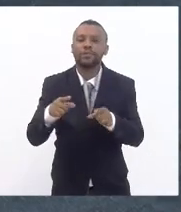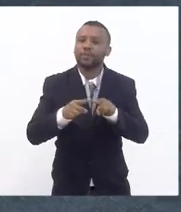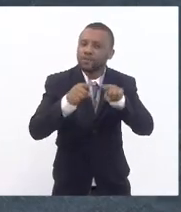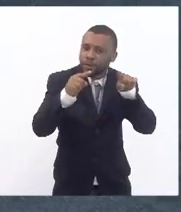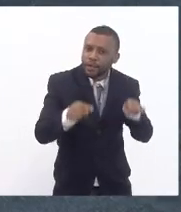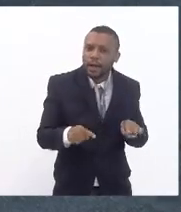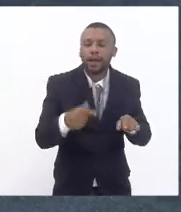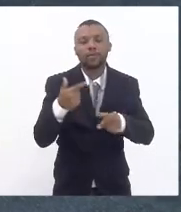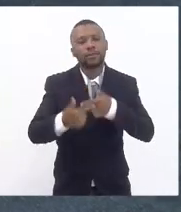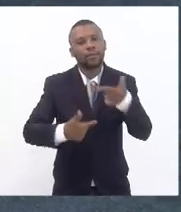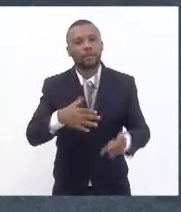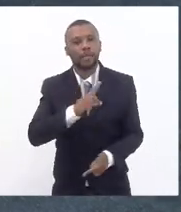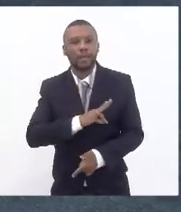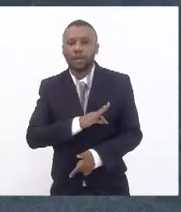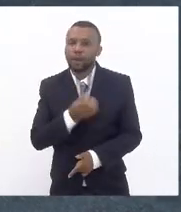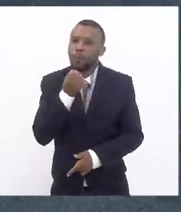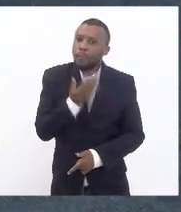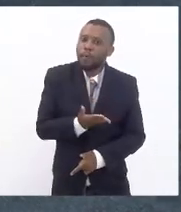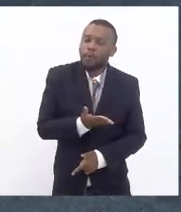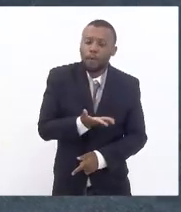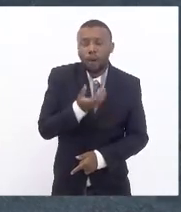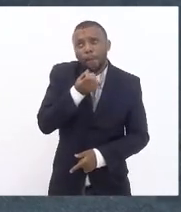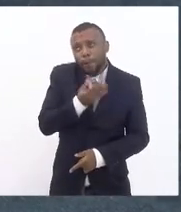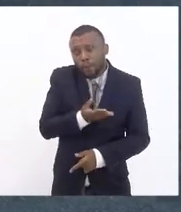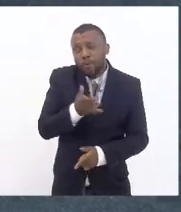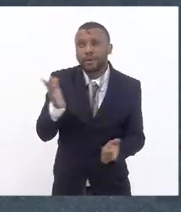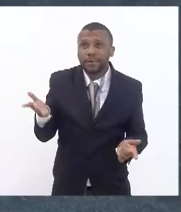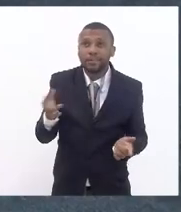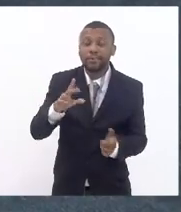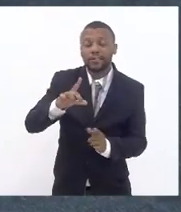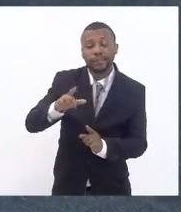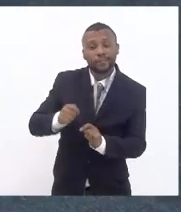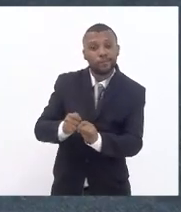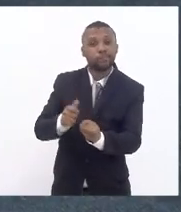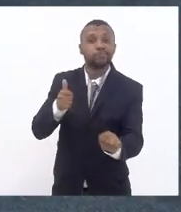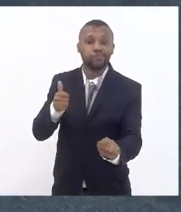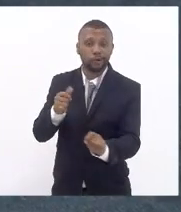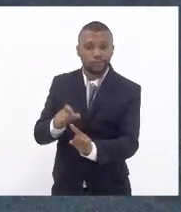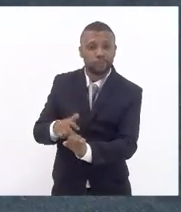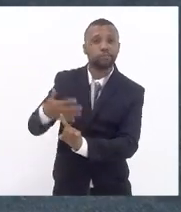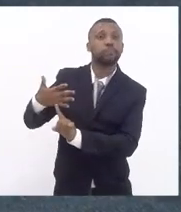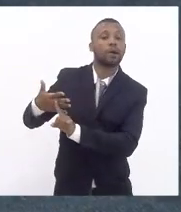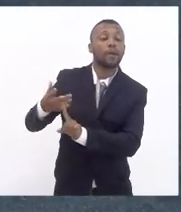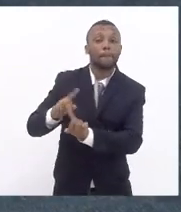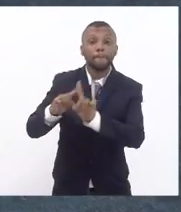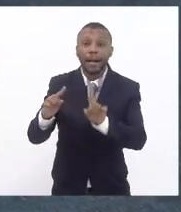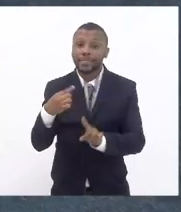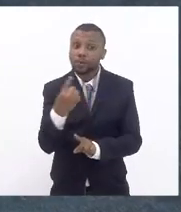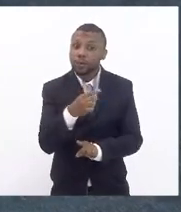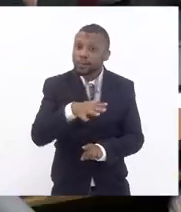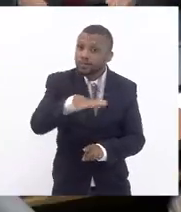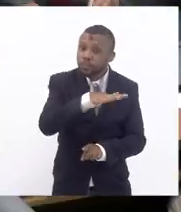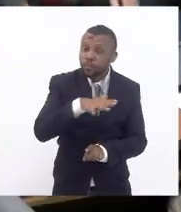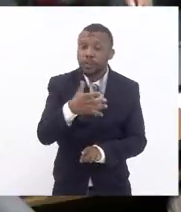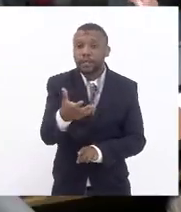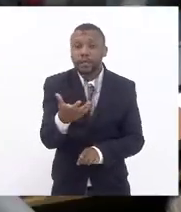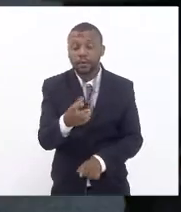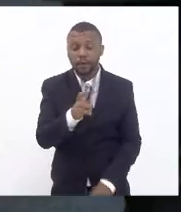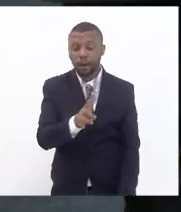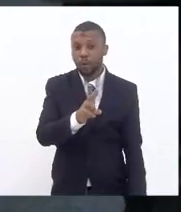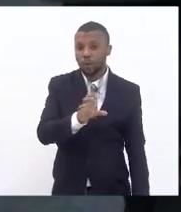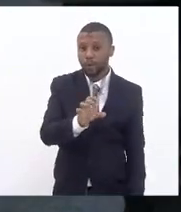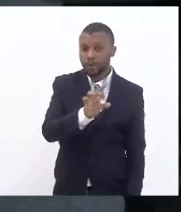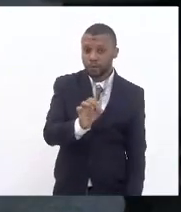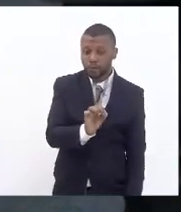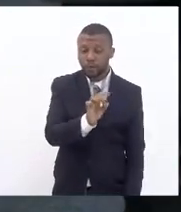bom que vai, na visão de vocês, vai ter um ganho. Agora, para a visão nossa, da nossa região, nós queremos a UESO, a Universidade